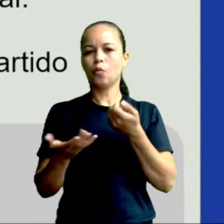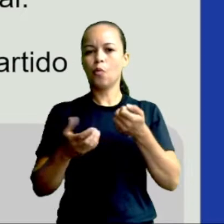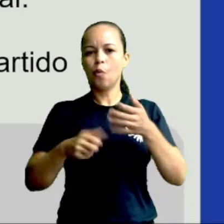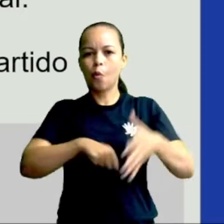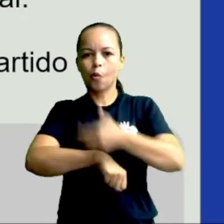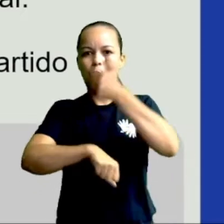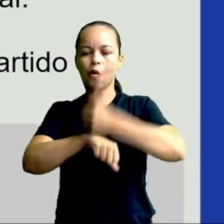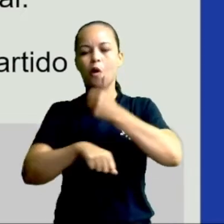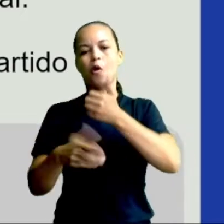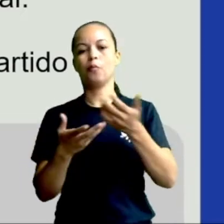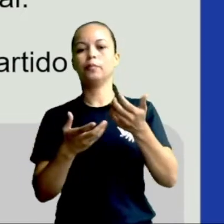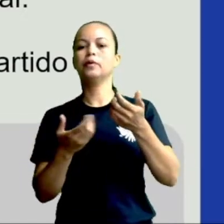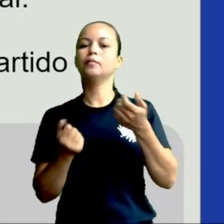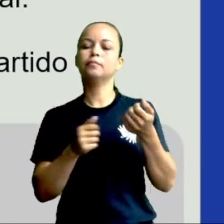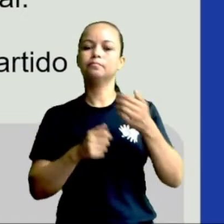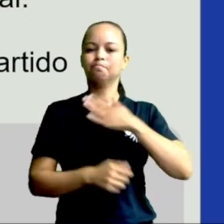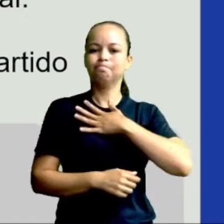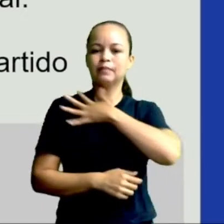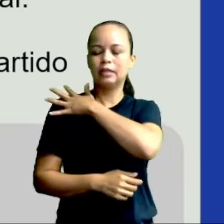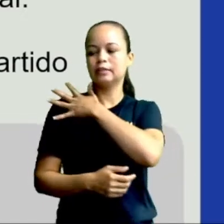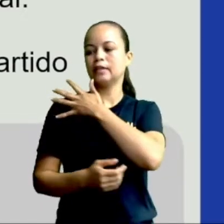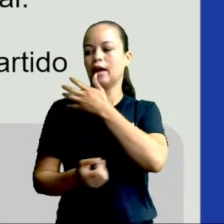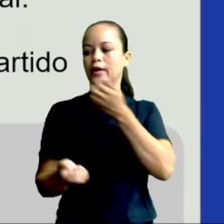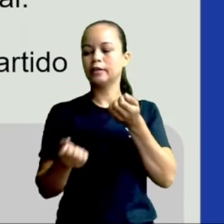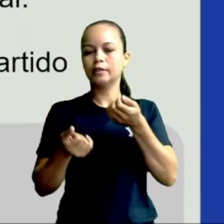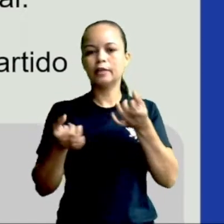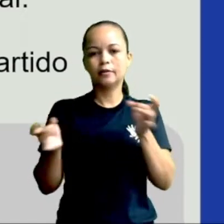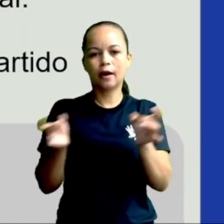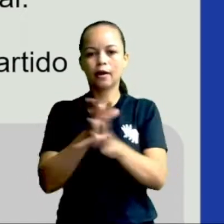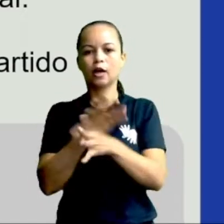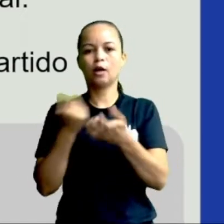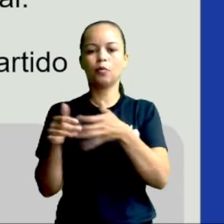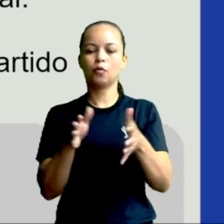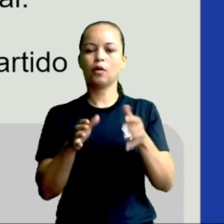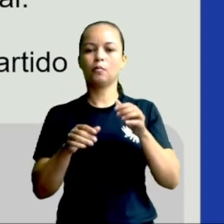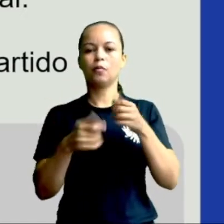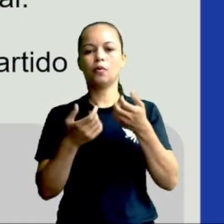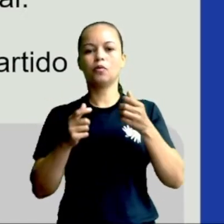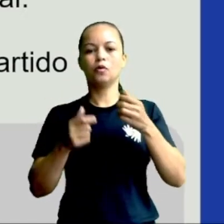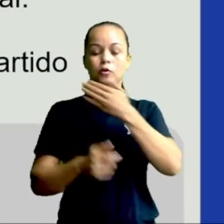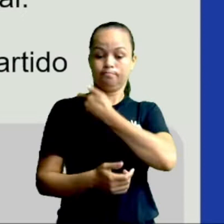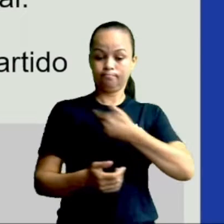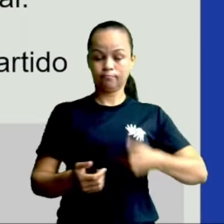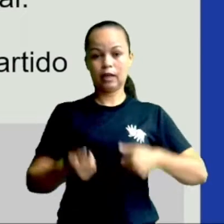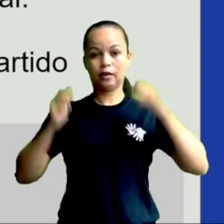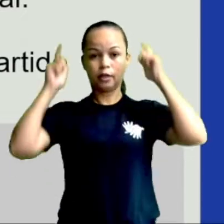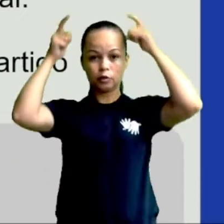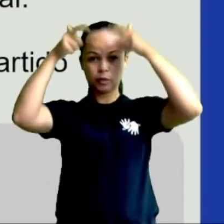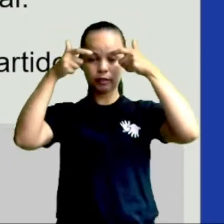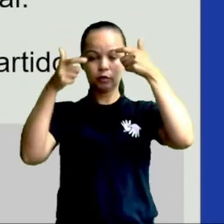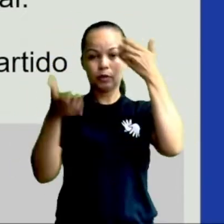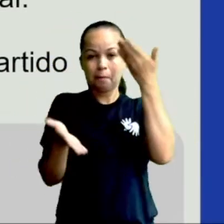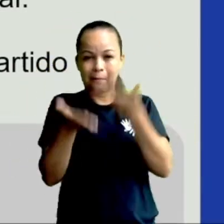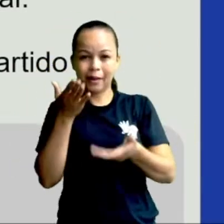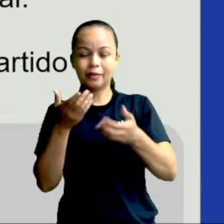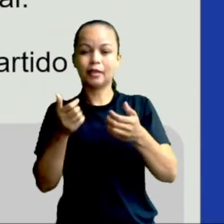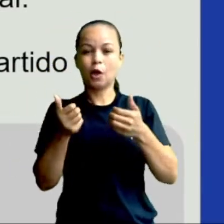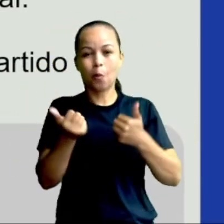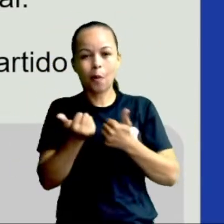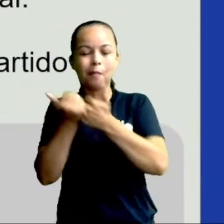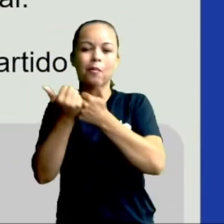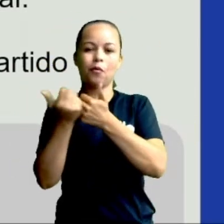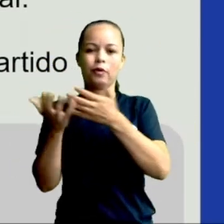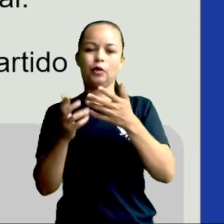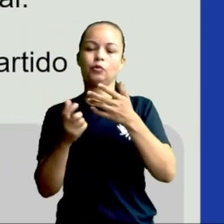derrubou a monarquia brasileira, que se enfraqueceu a partir do momento em que esse regime perdeu o apoio das